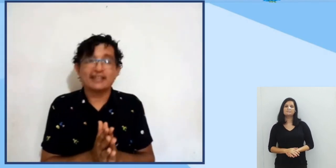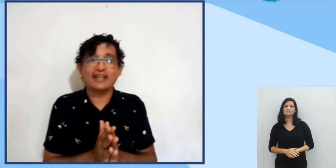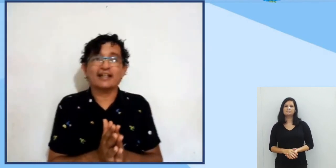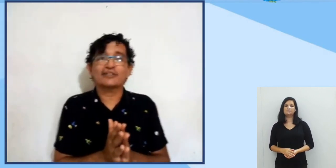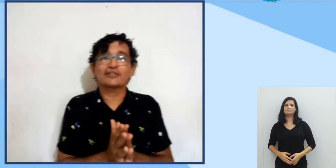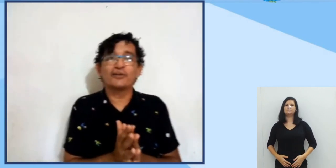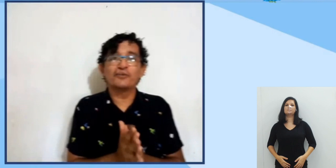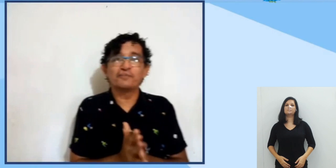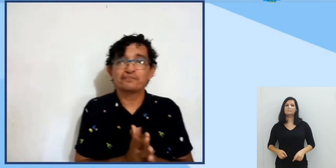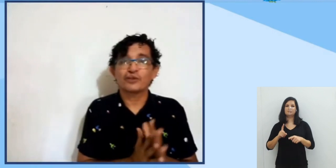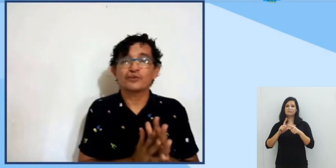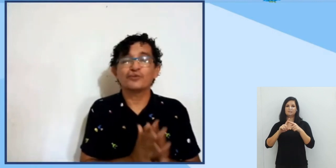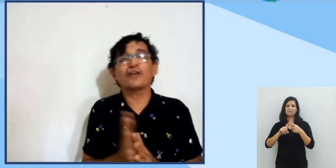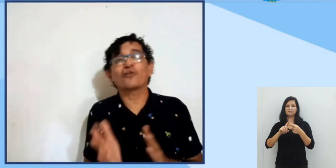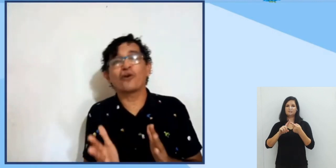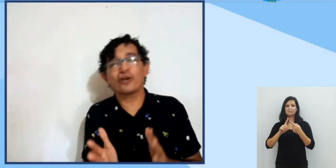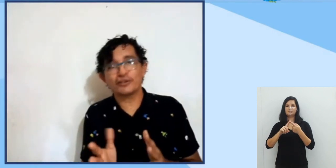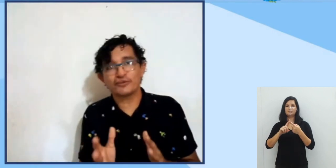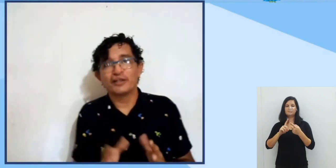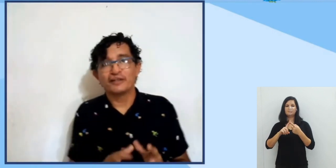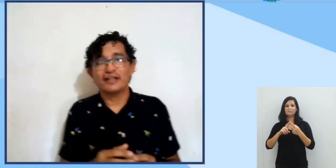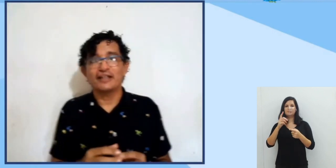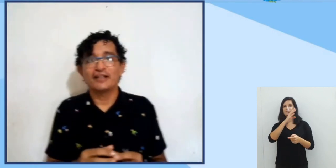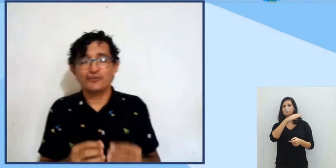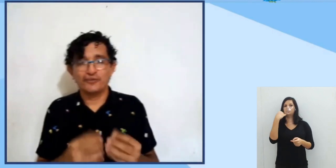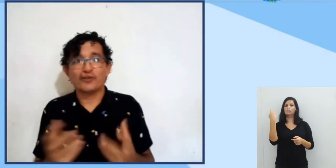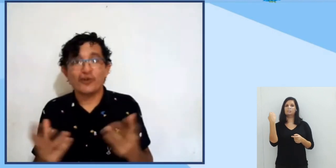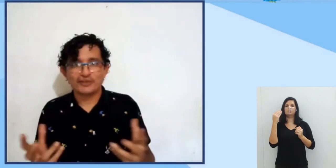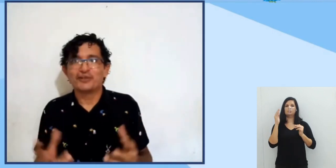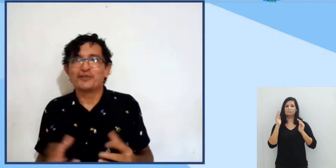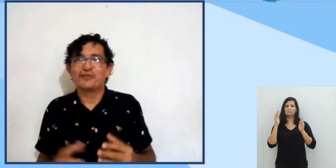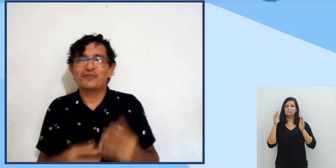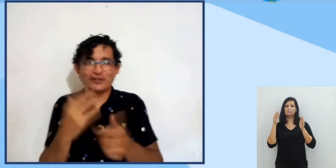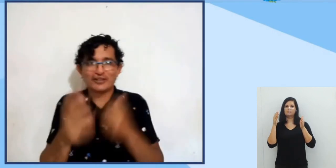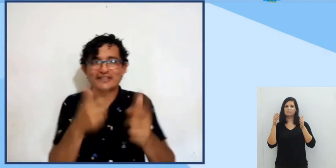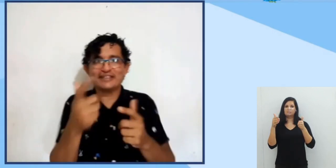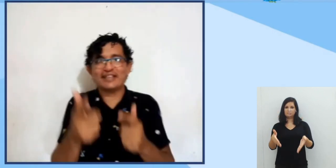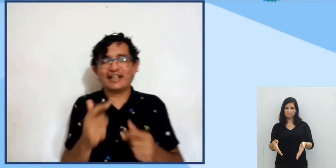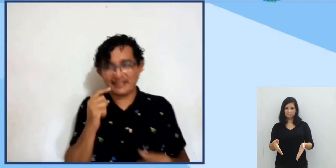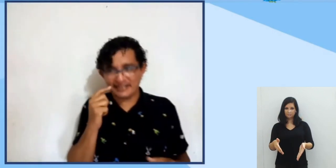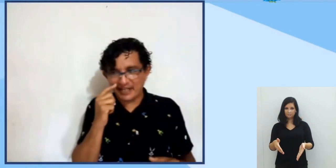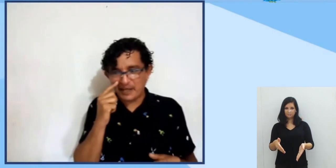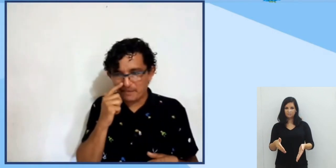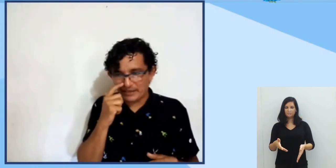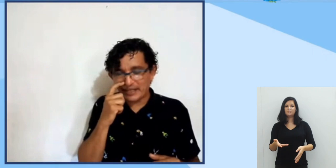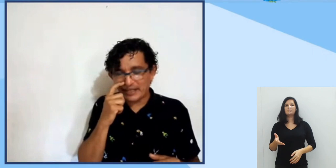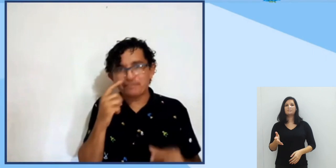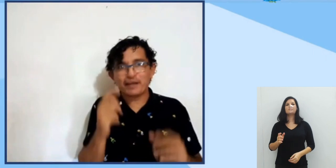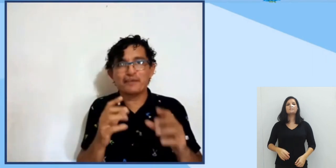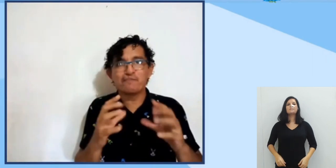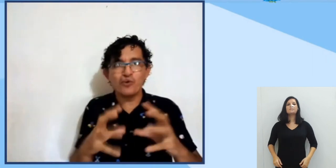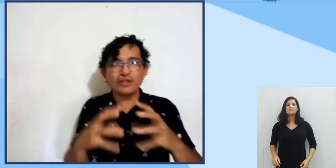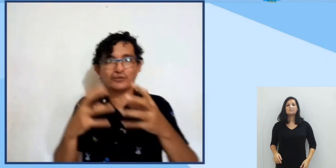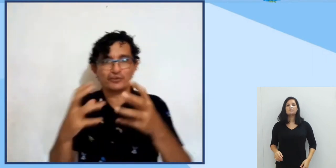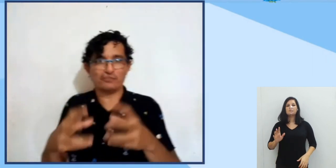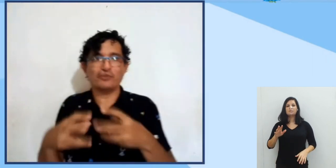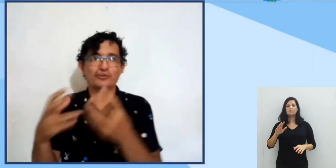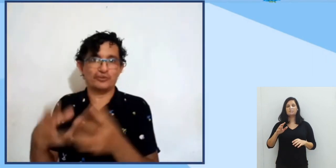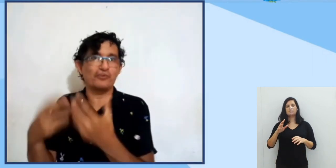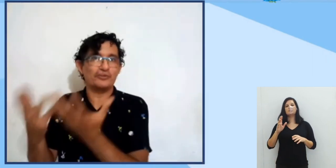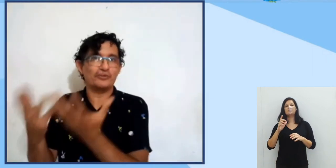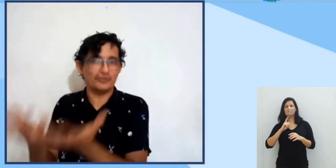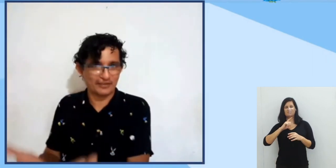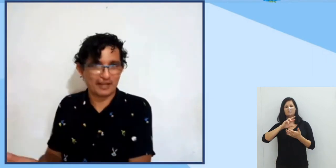interessante, que é a questão do velório, né? Do velório. O velório se dá nessa época porque